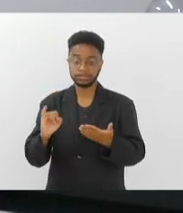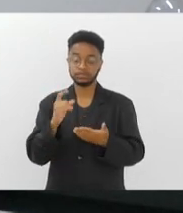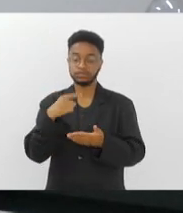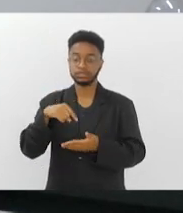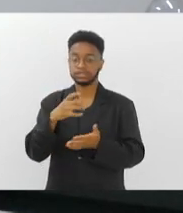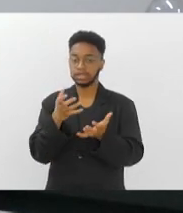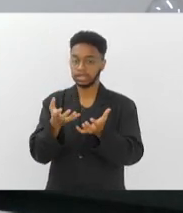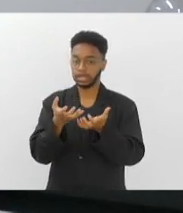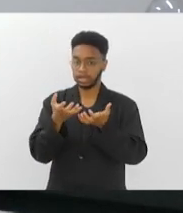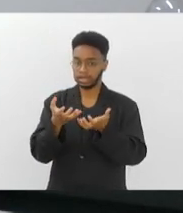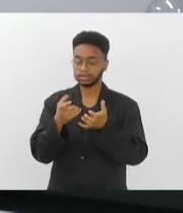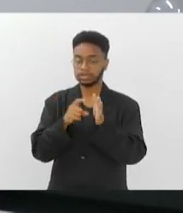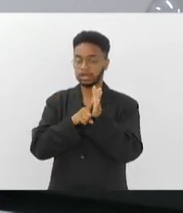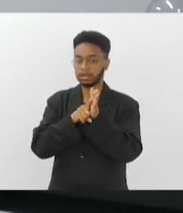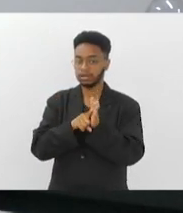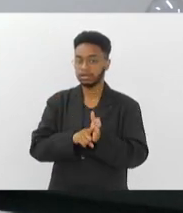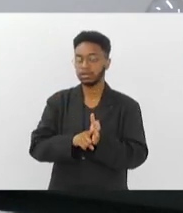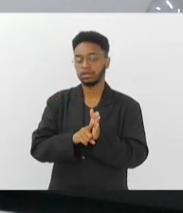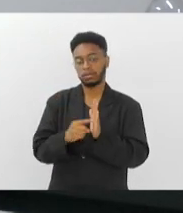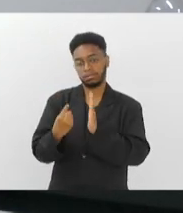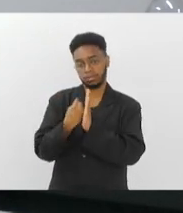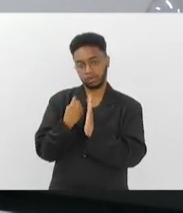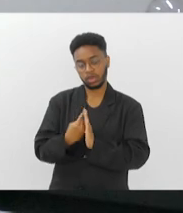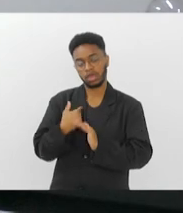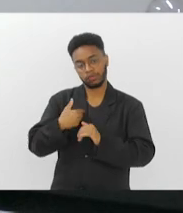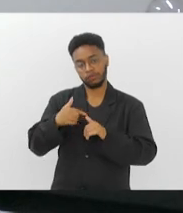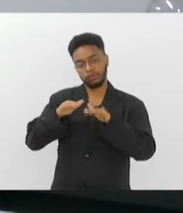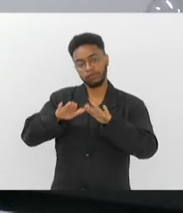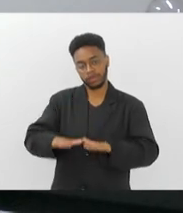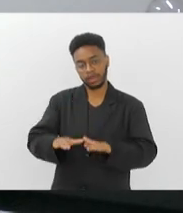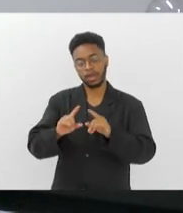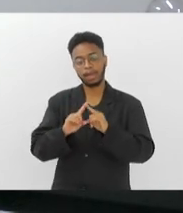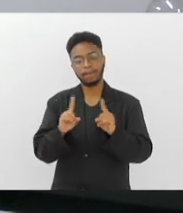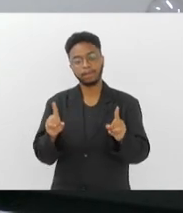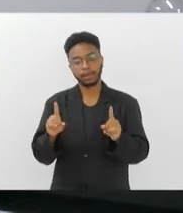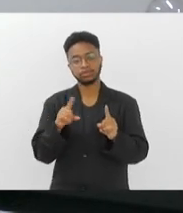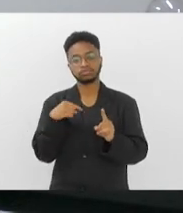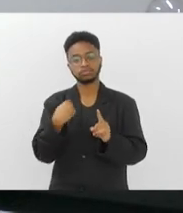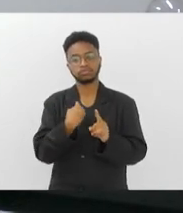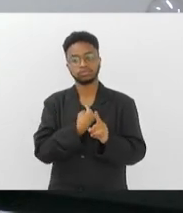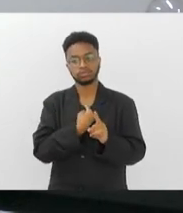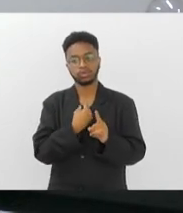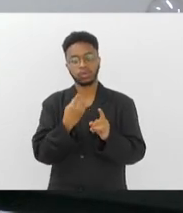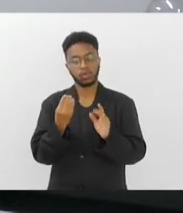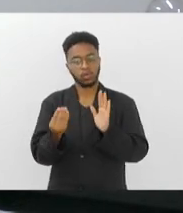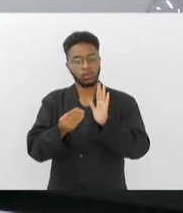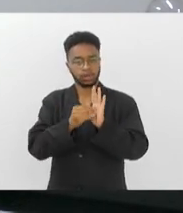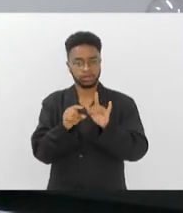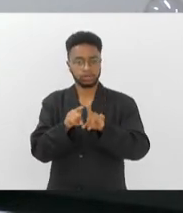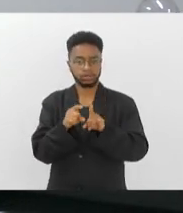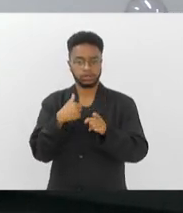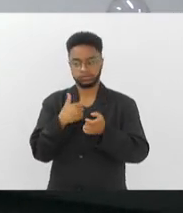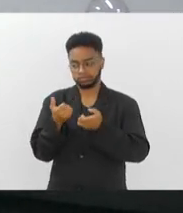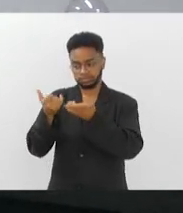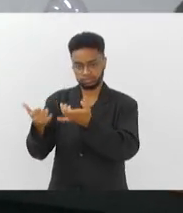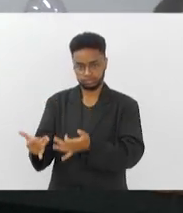consultar, eu estaria aqui ainda, mas a gente vai colocar, eu já passei para o doutor